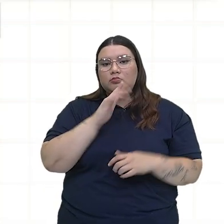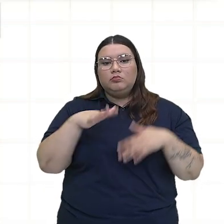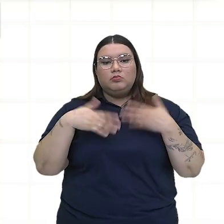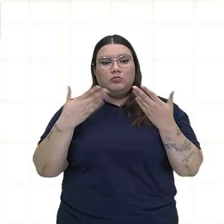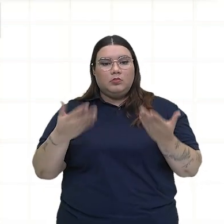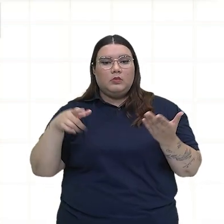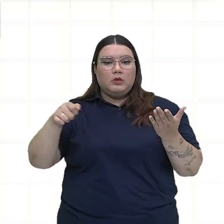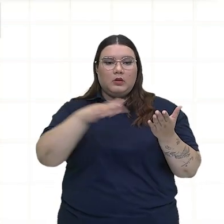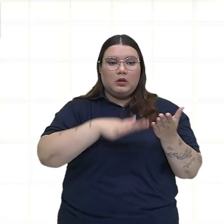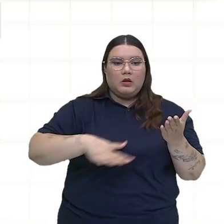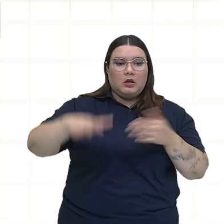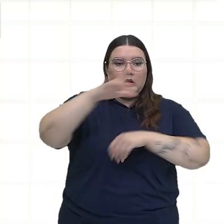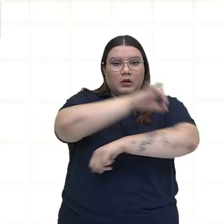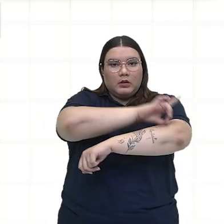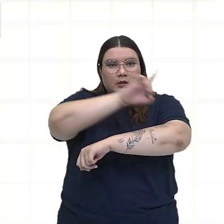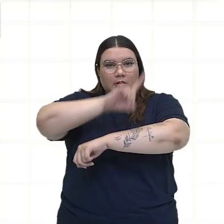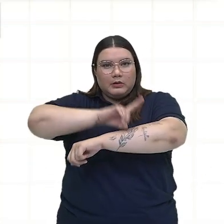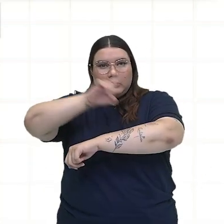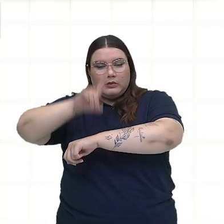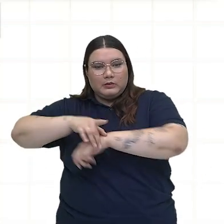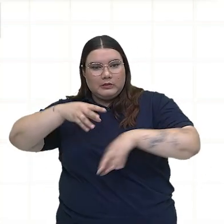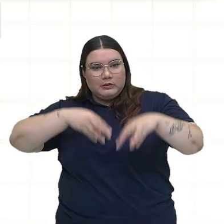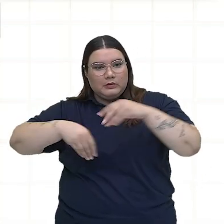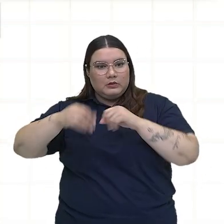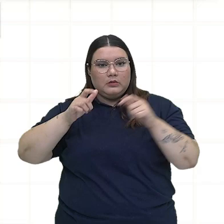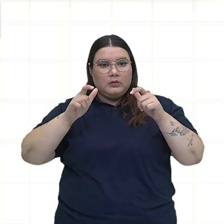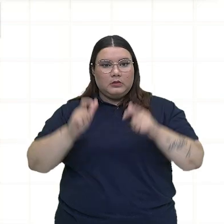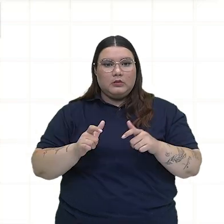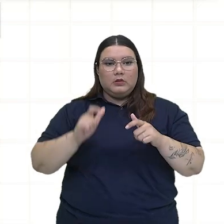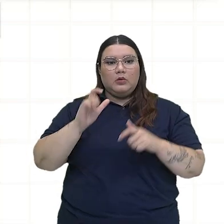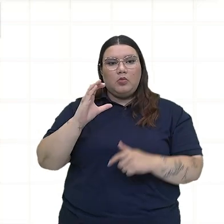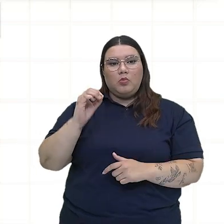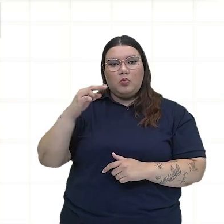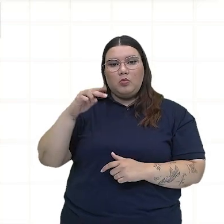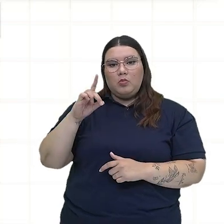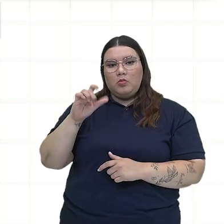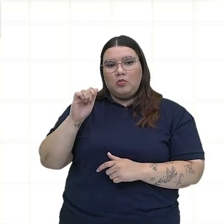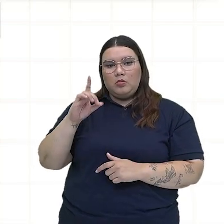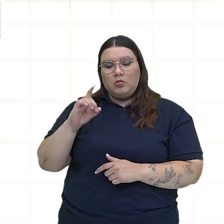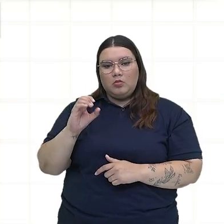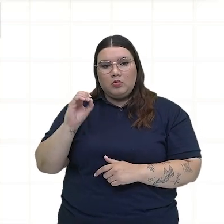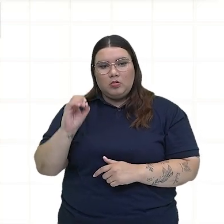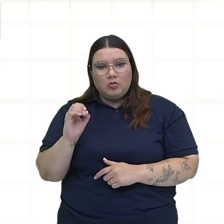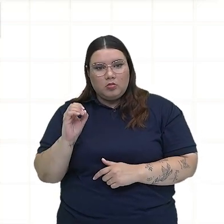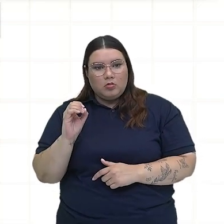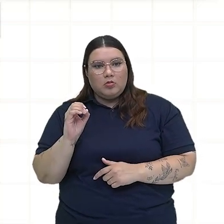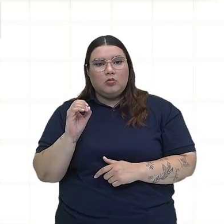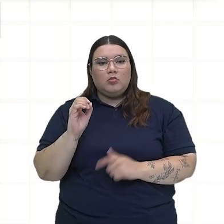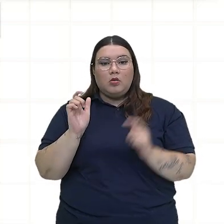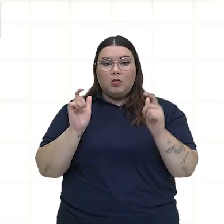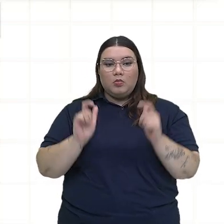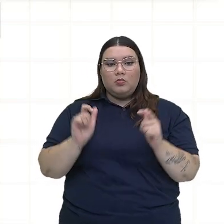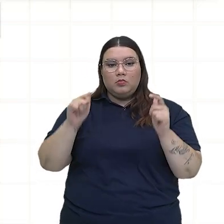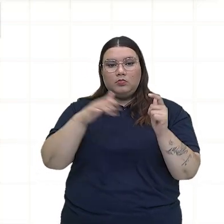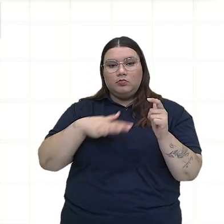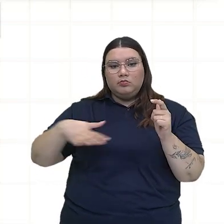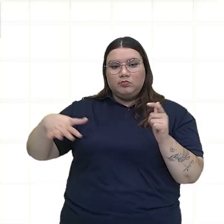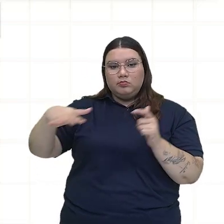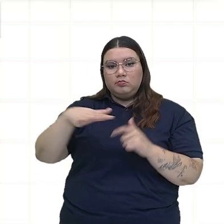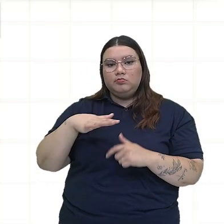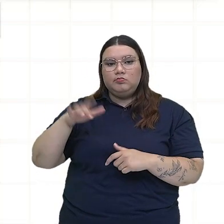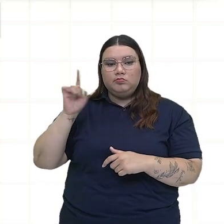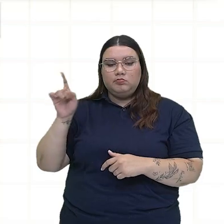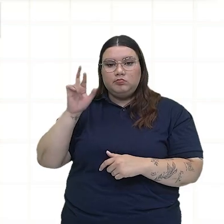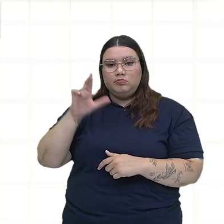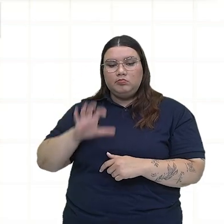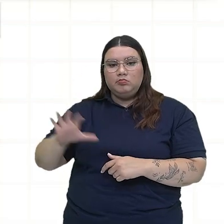fez com que uma área desértica, no caso aí do condado de Shanxi, né, na cidade de Yunli, nessa